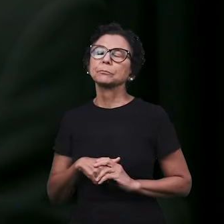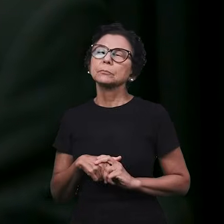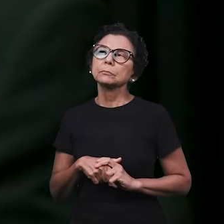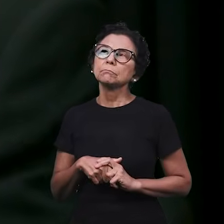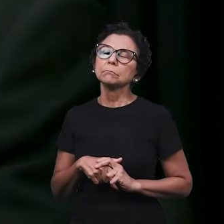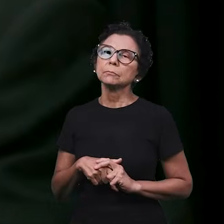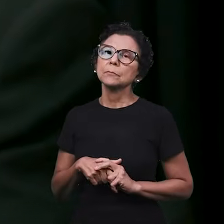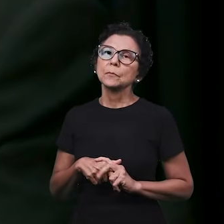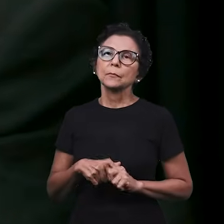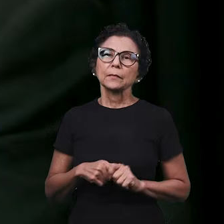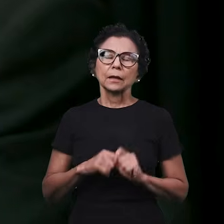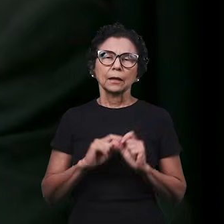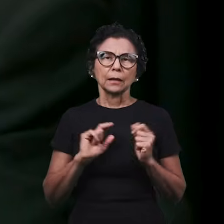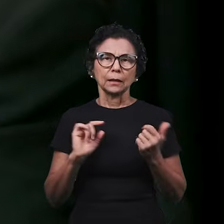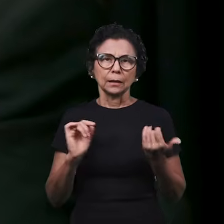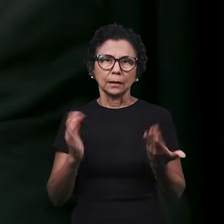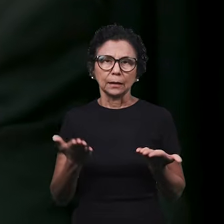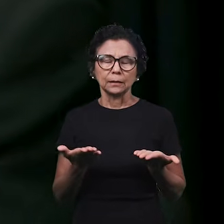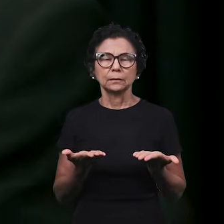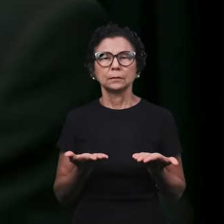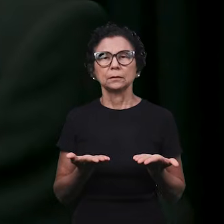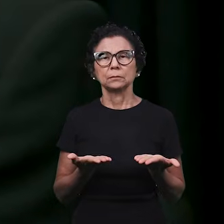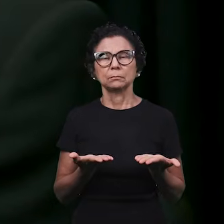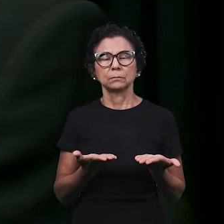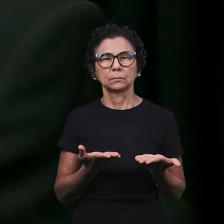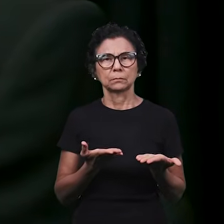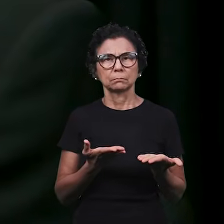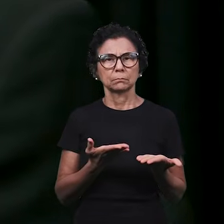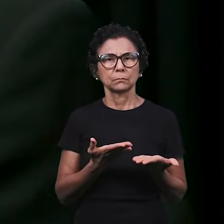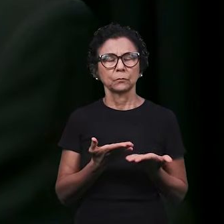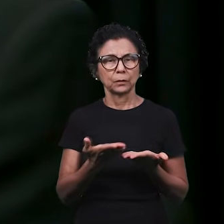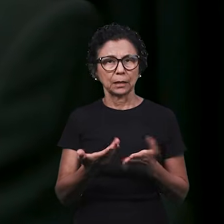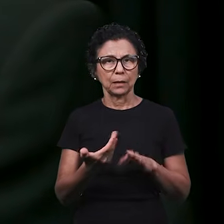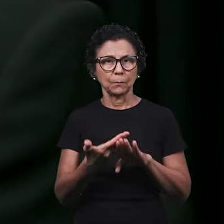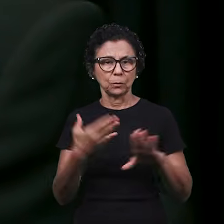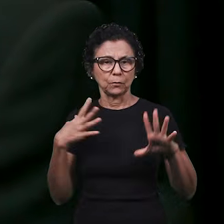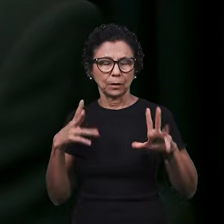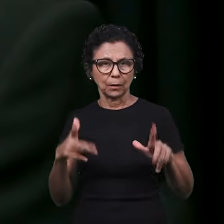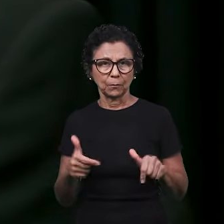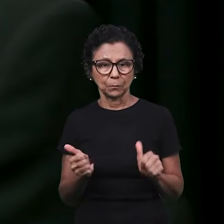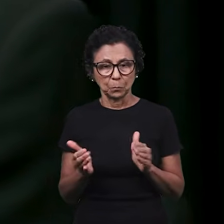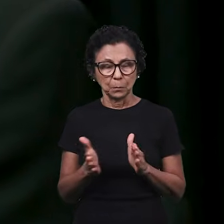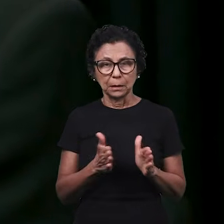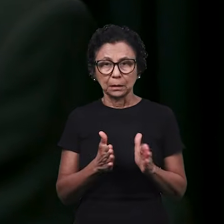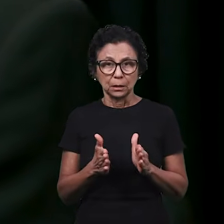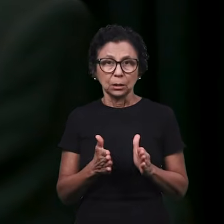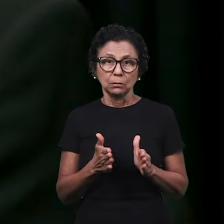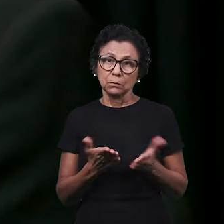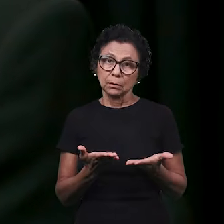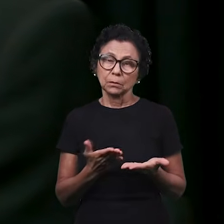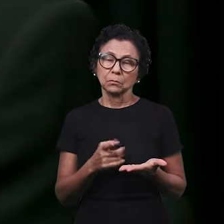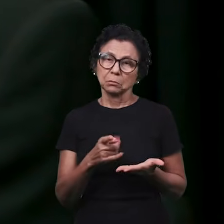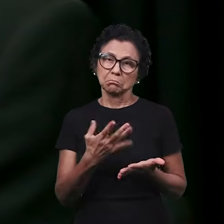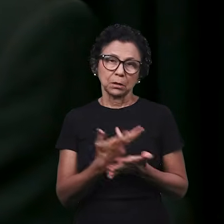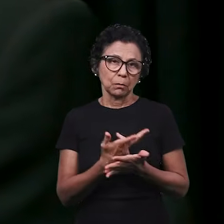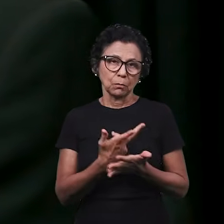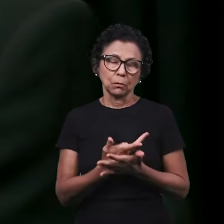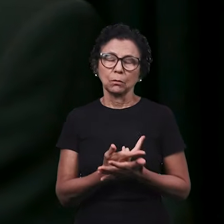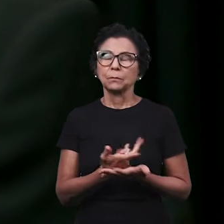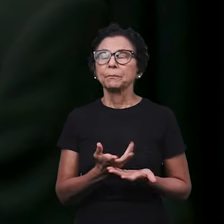ali, ele levava uma oferta ao Senhor, né? A palavra diz isso. Então, é o